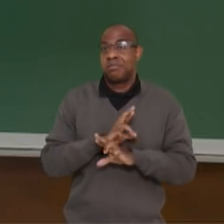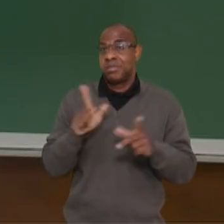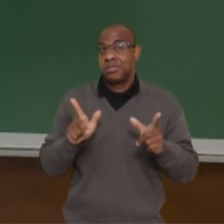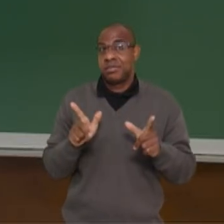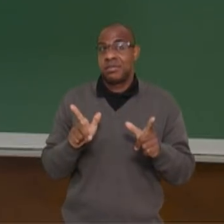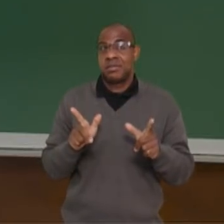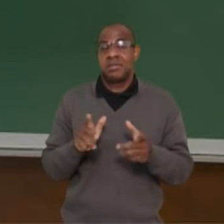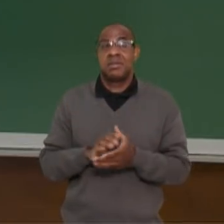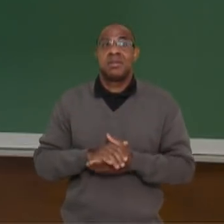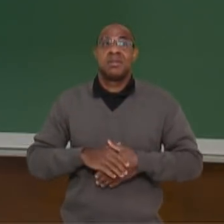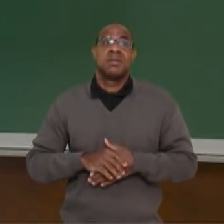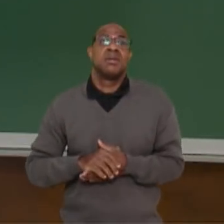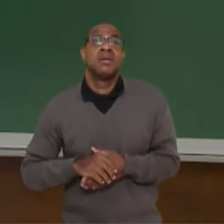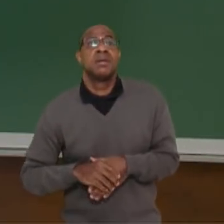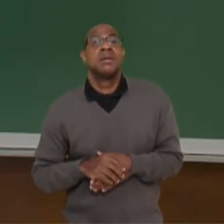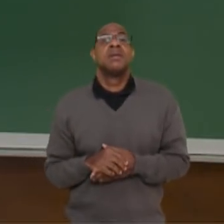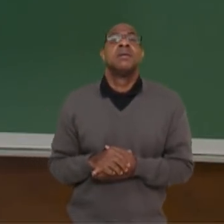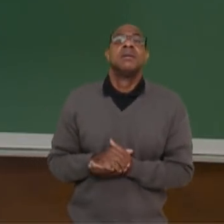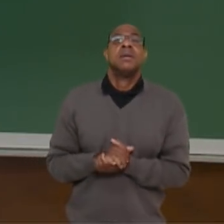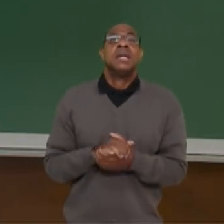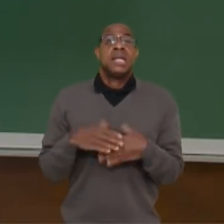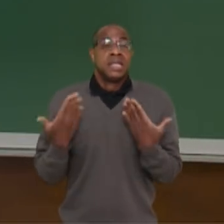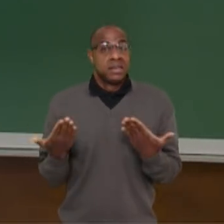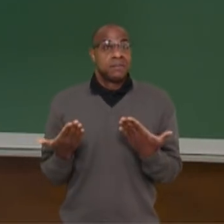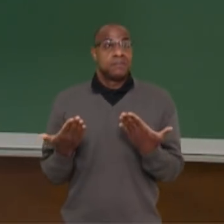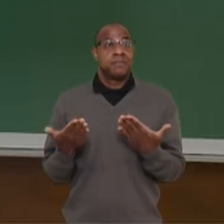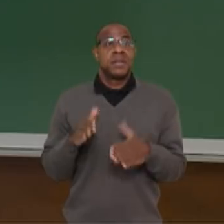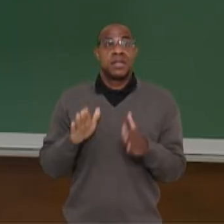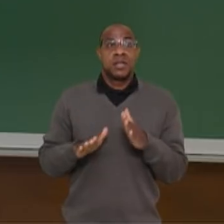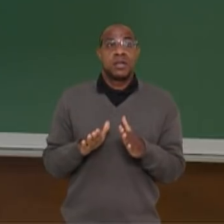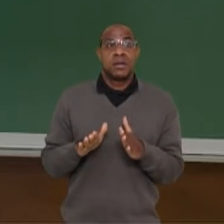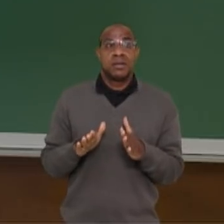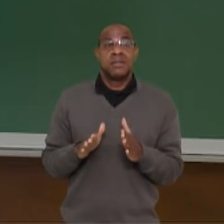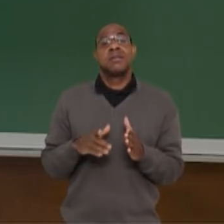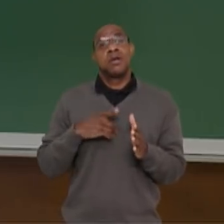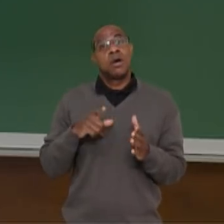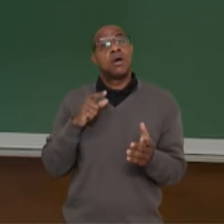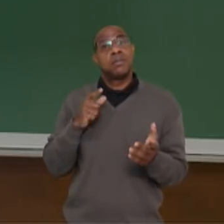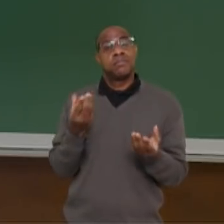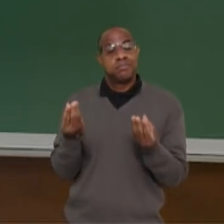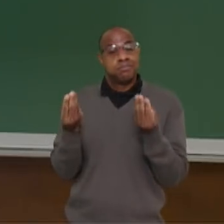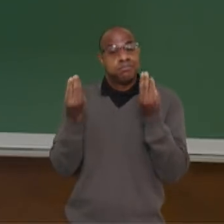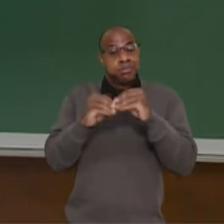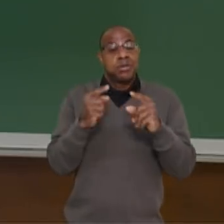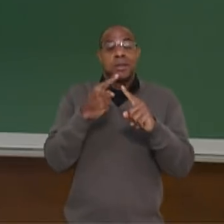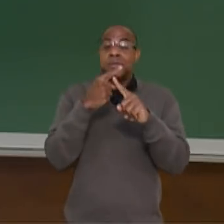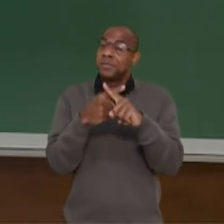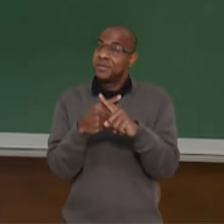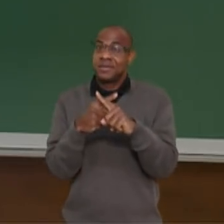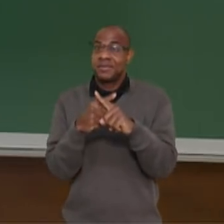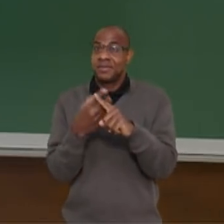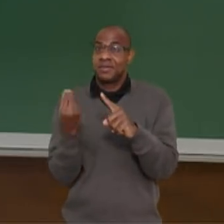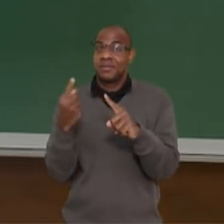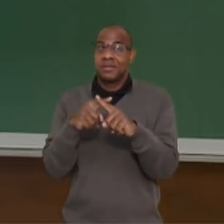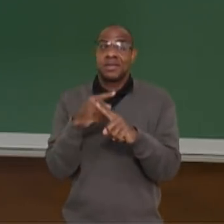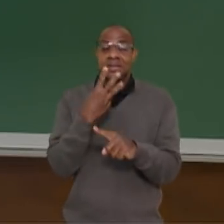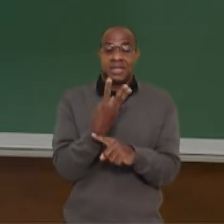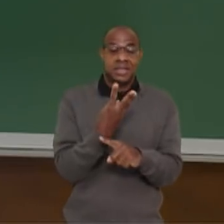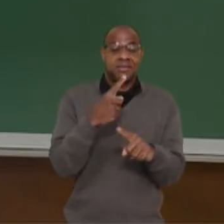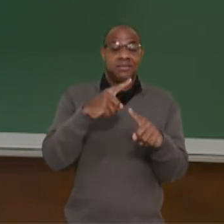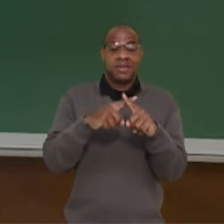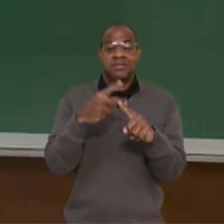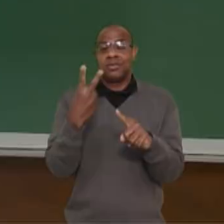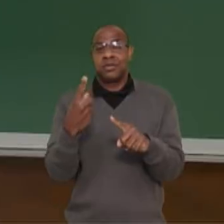independe do calção e o calção independe do meião. Então, é só aplicar o princípio multiplicativo. 3 vezes 2 vezes 2, quanto que